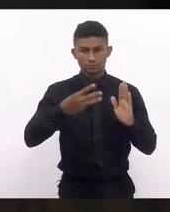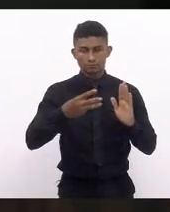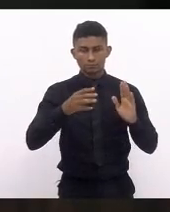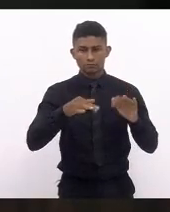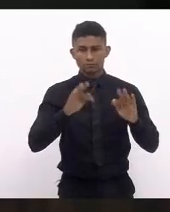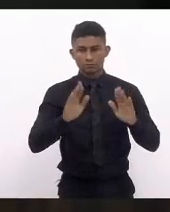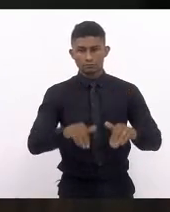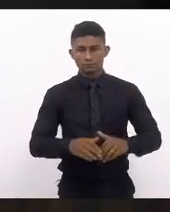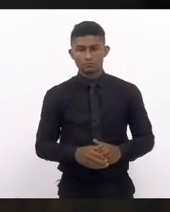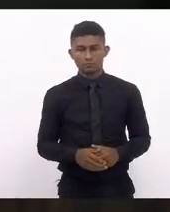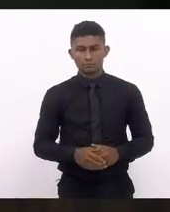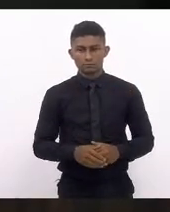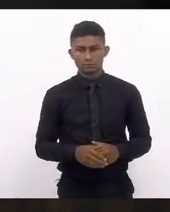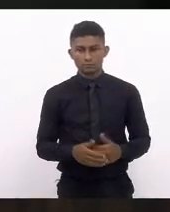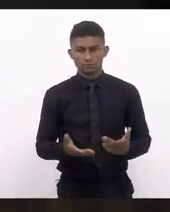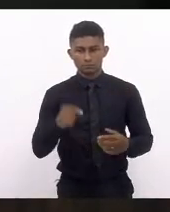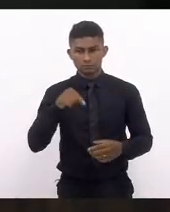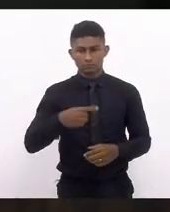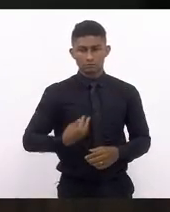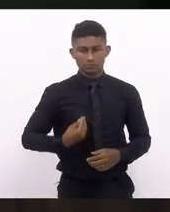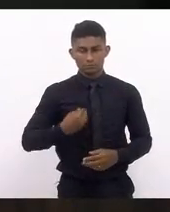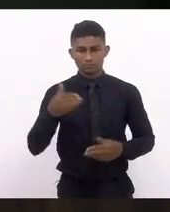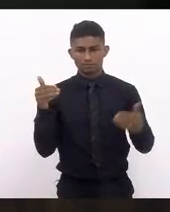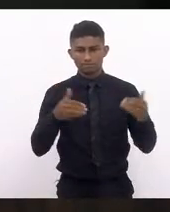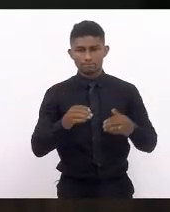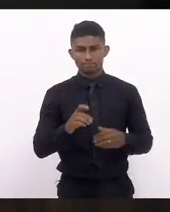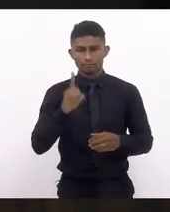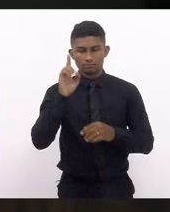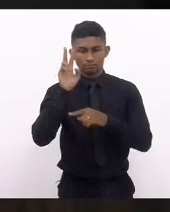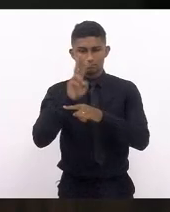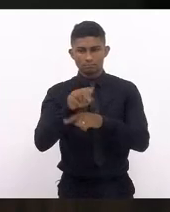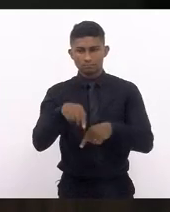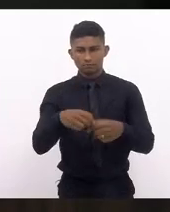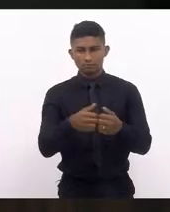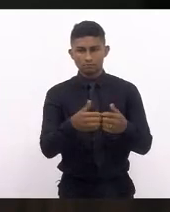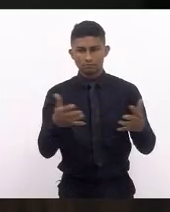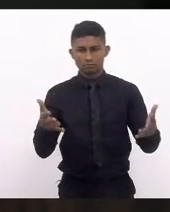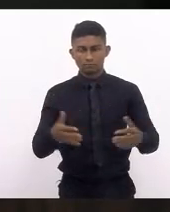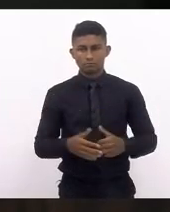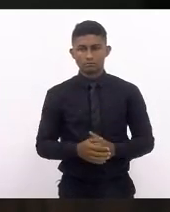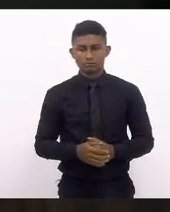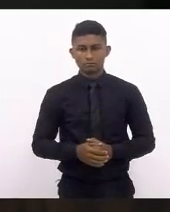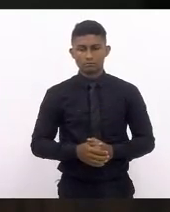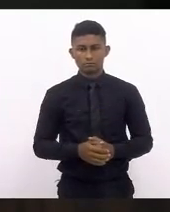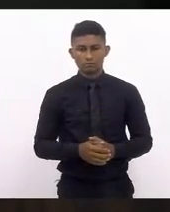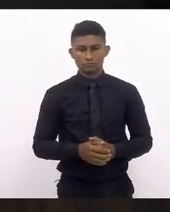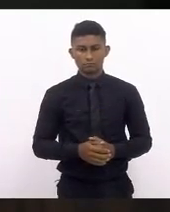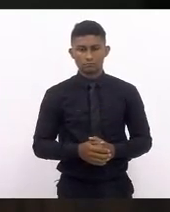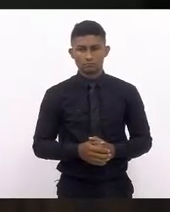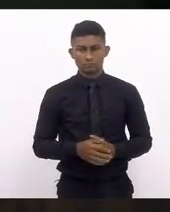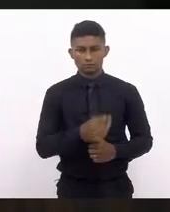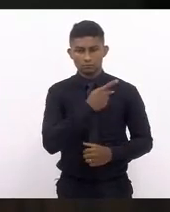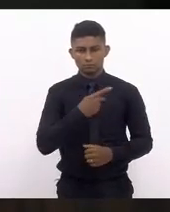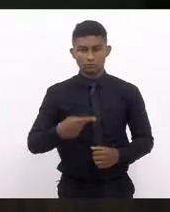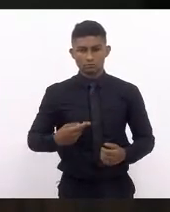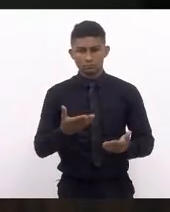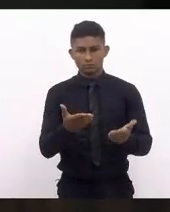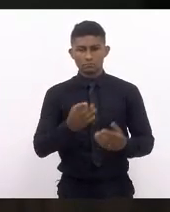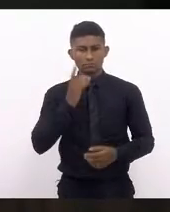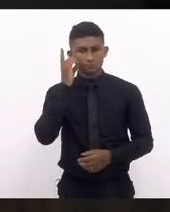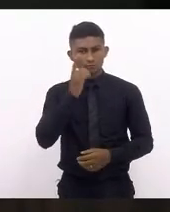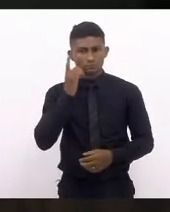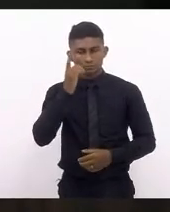amigo está encerrada havendo número legal sobre a proteção de Deus ele centro do nosso trabalho a presença convida a